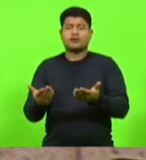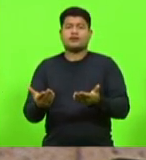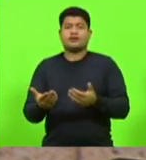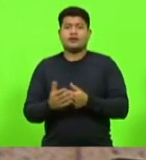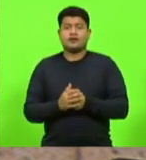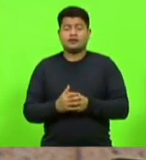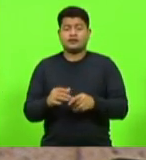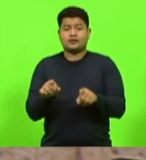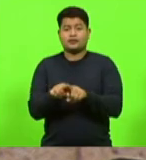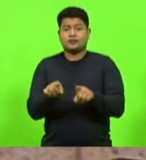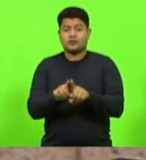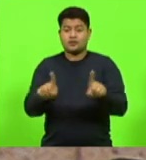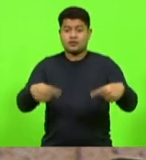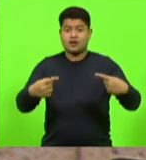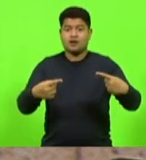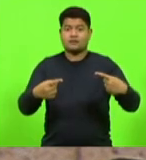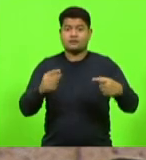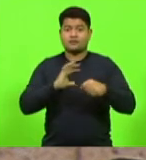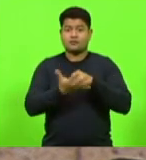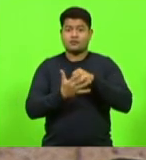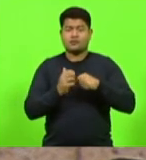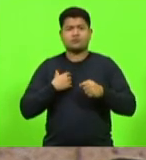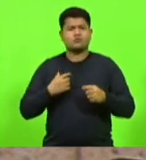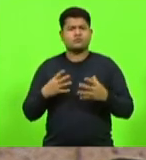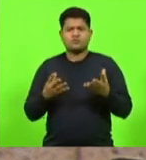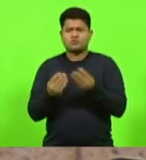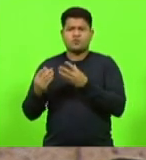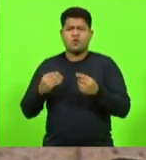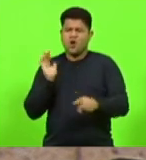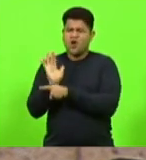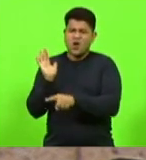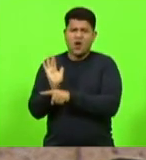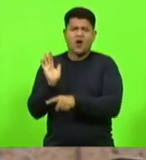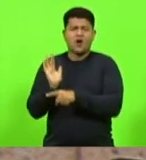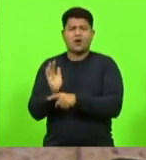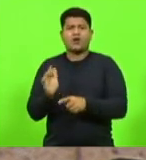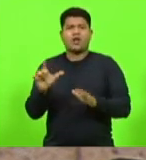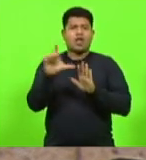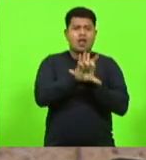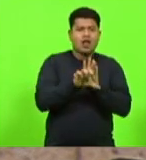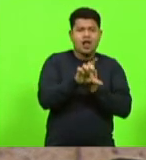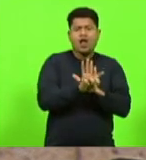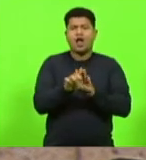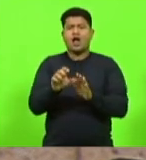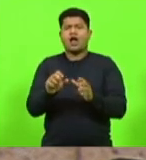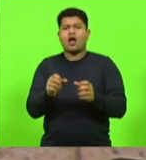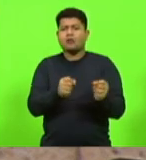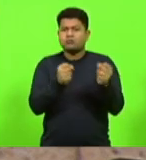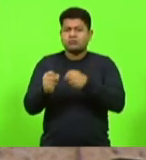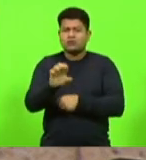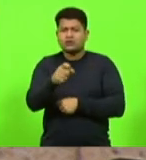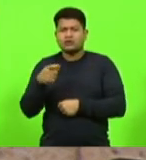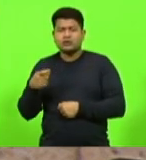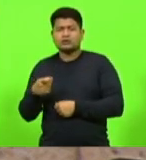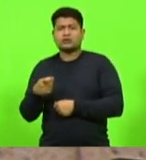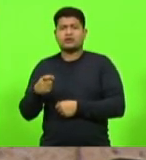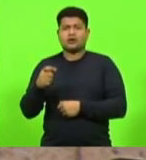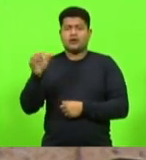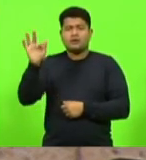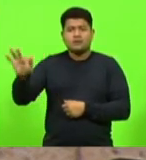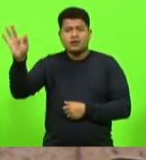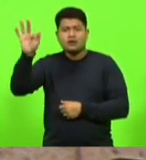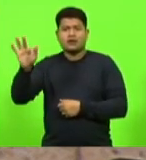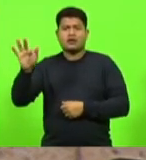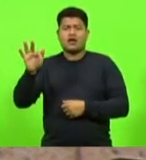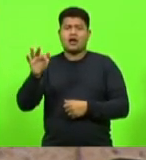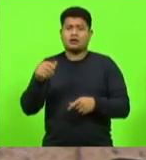porque o desafio da Covid, todo mundo ajudou, todo mundo contribuiu, o legislativo, o executivo, tanto nacional, tanto estadual quanto federal, mas as